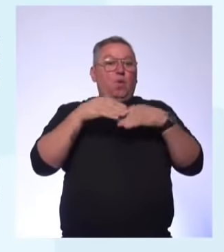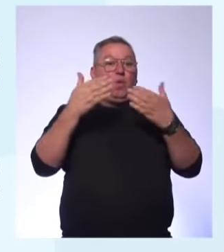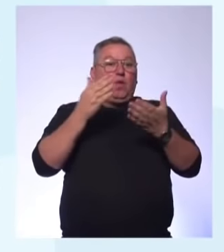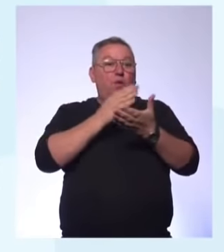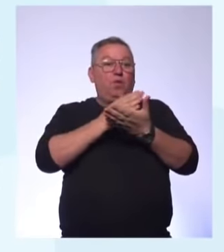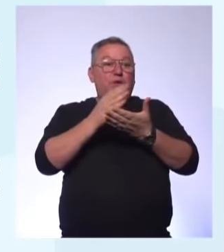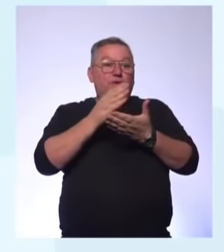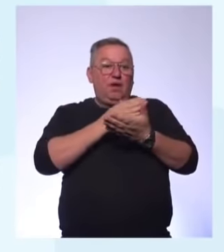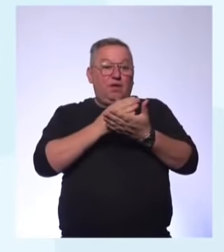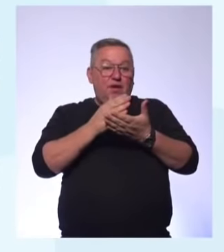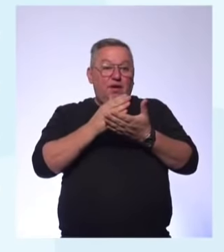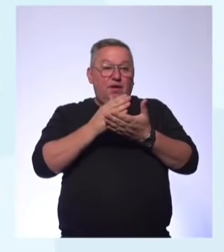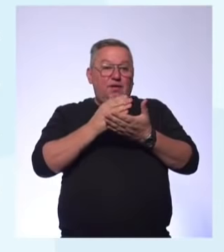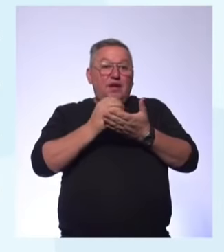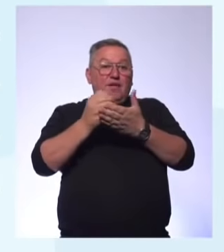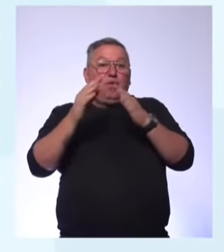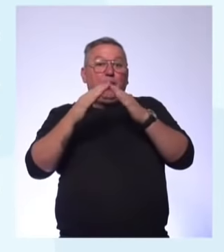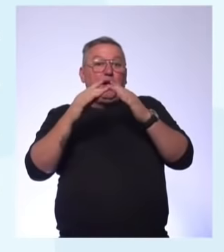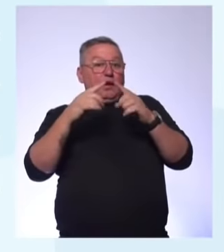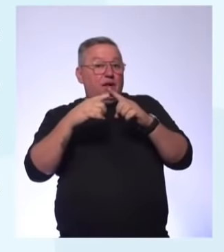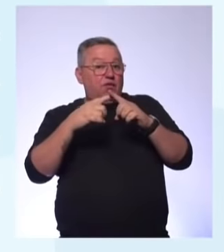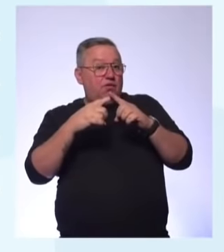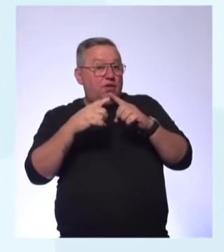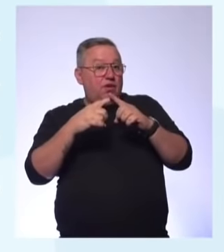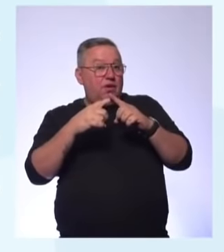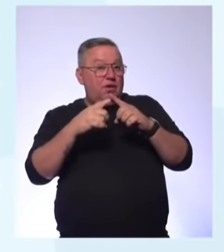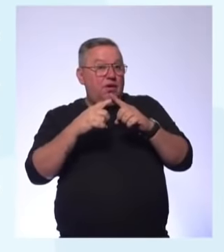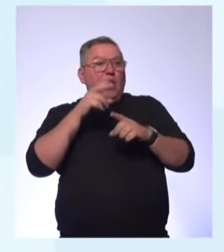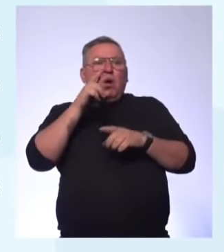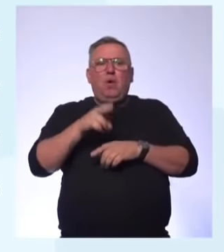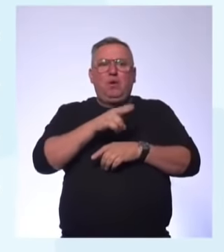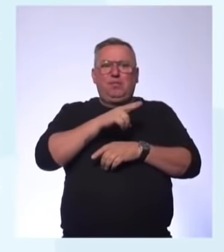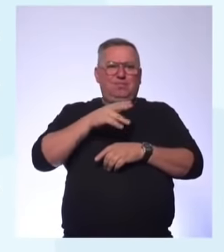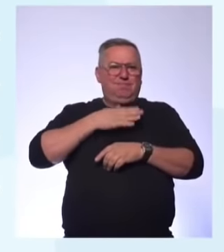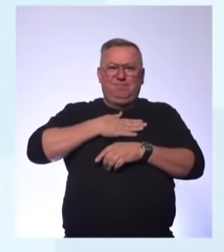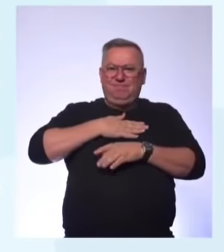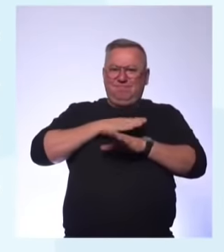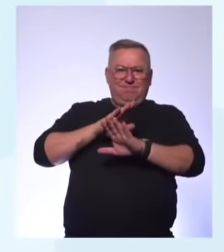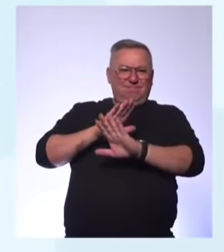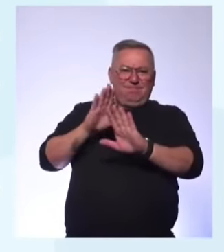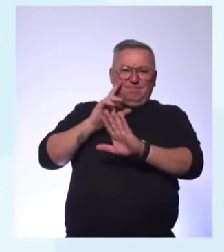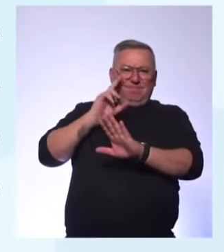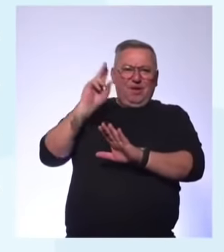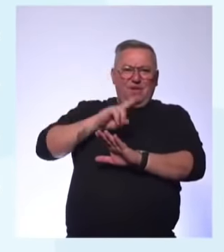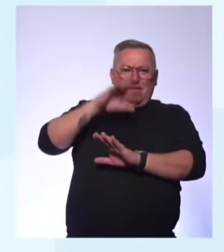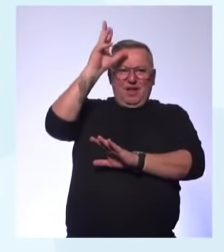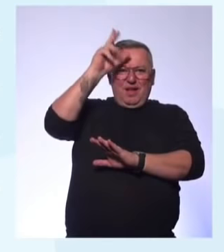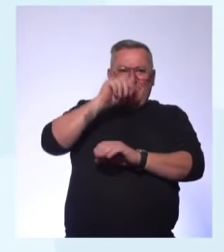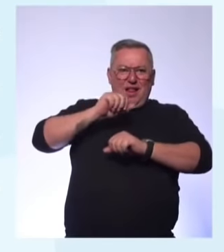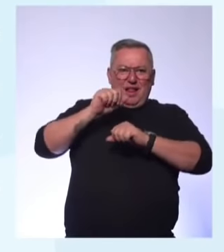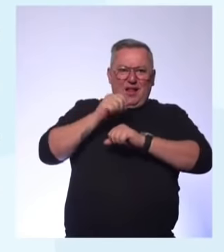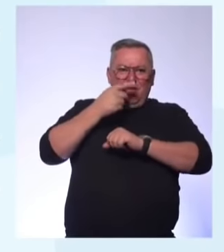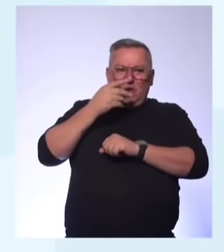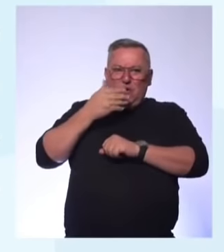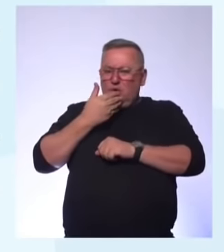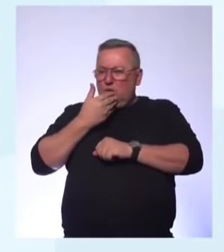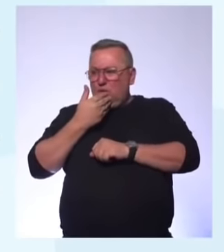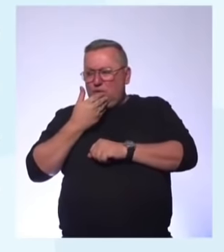a levá-la para a igreja. O padre não gostou nada daquela ideia maluca, falando baixinho